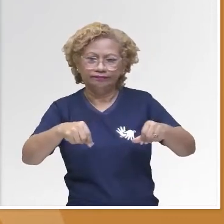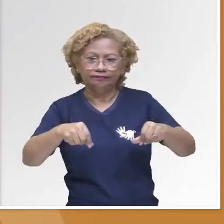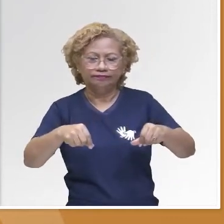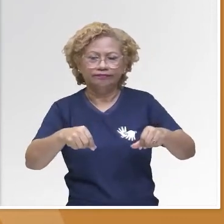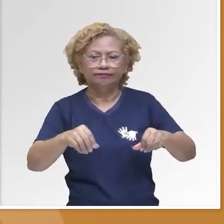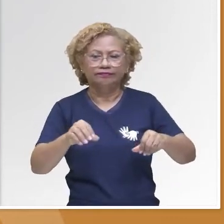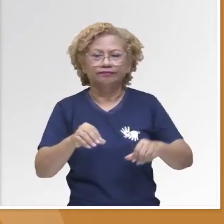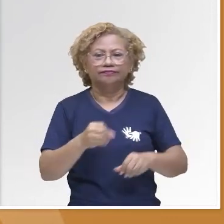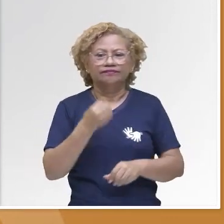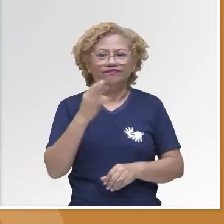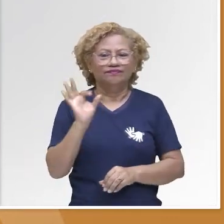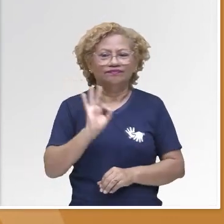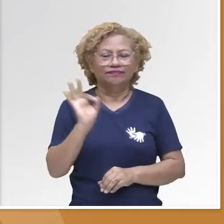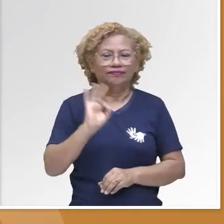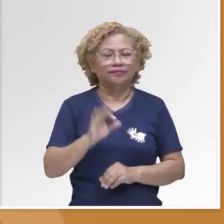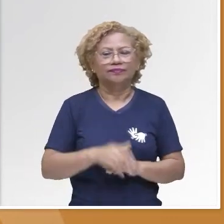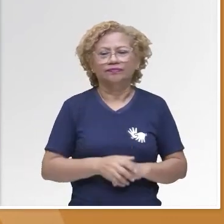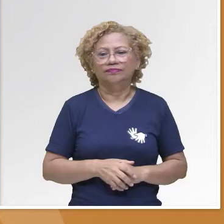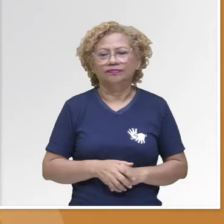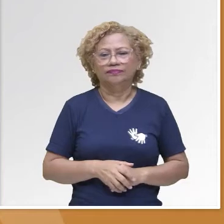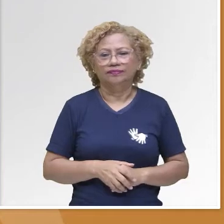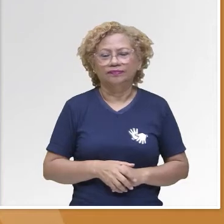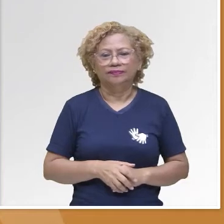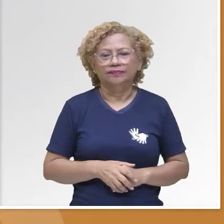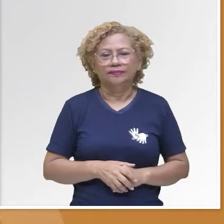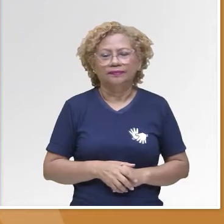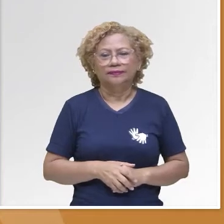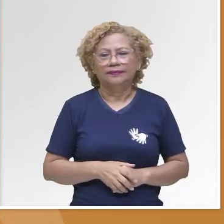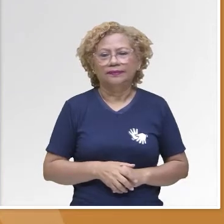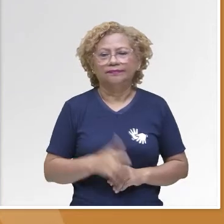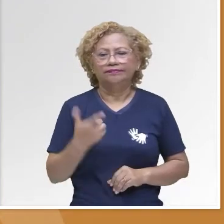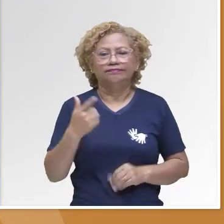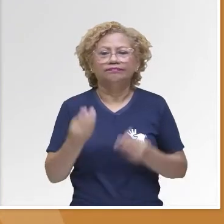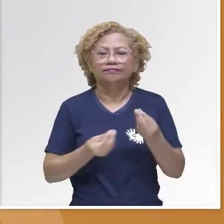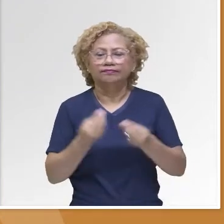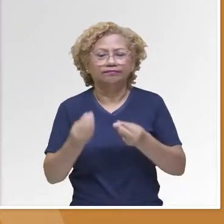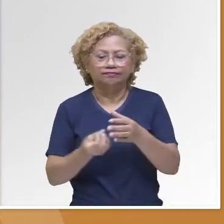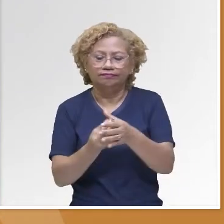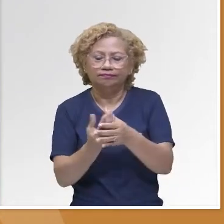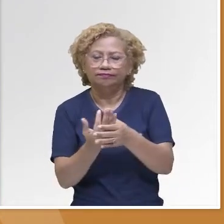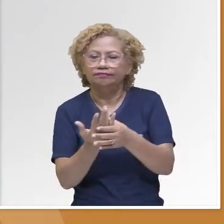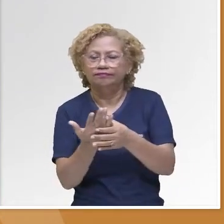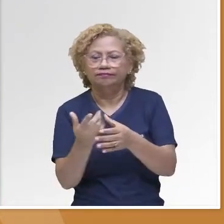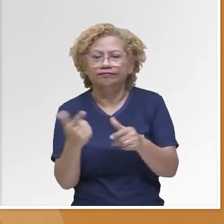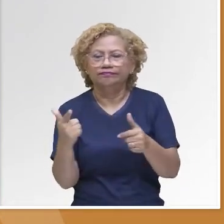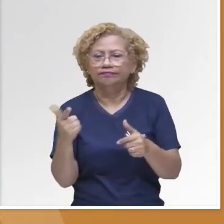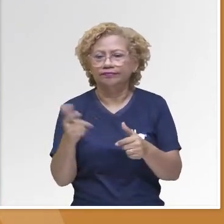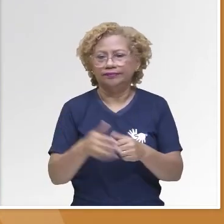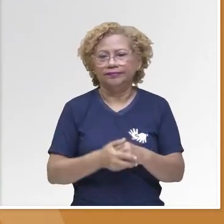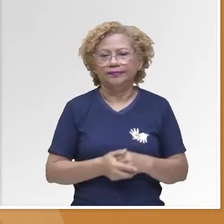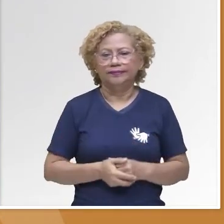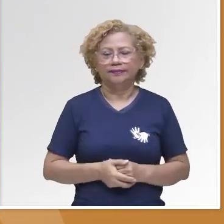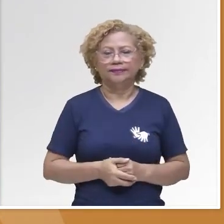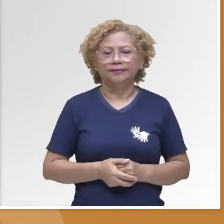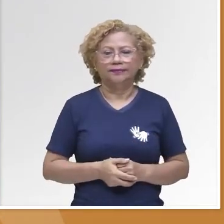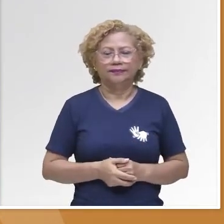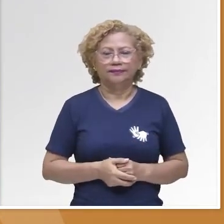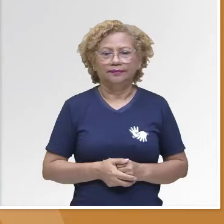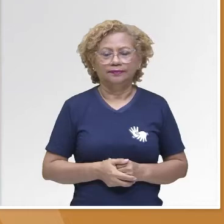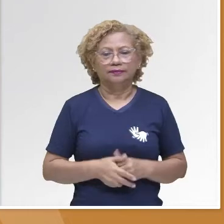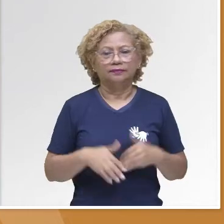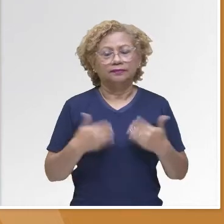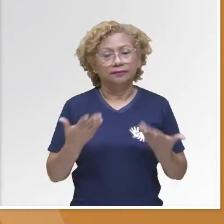relativamente menos fértil, né, do que em outras áreas, ok? Então, sobre essas